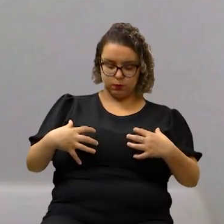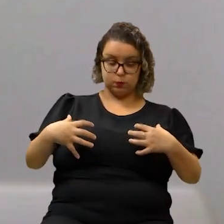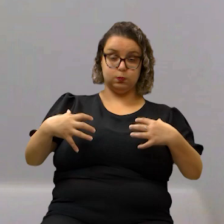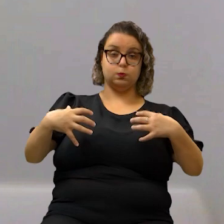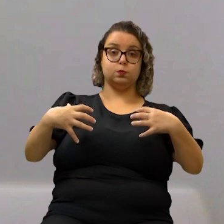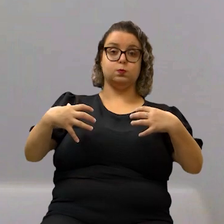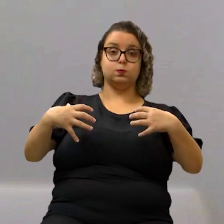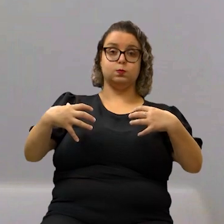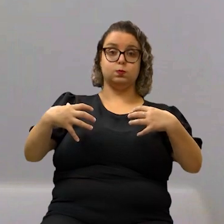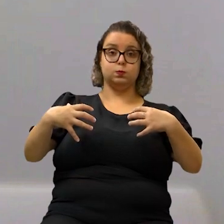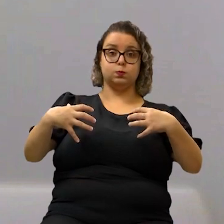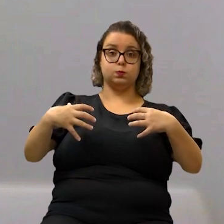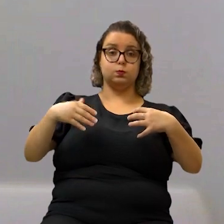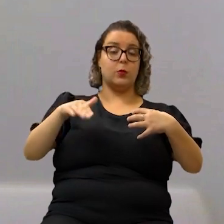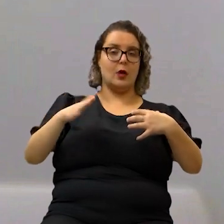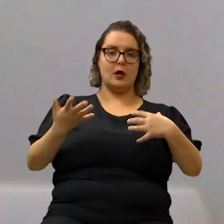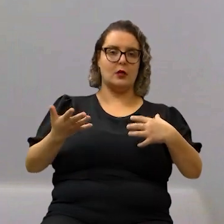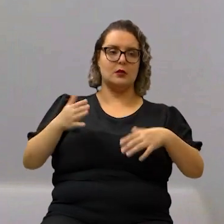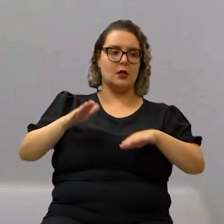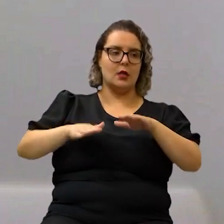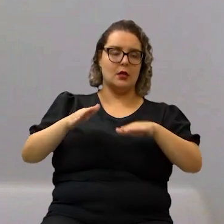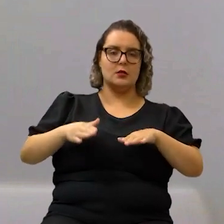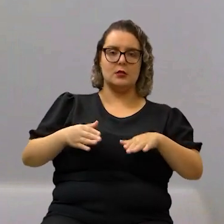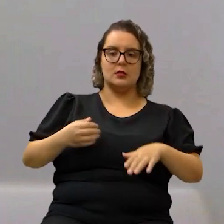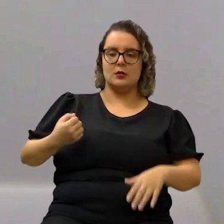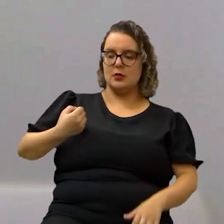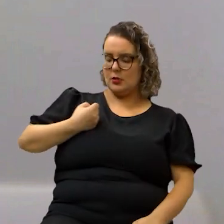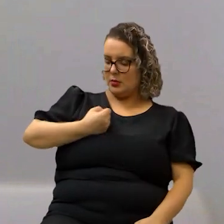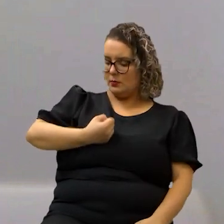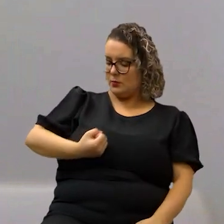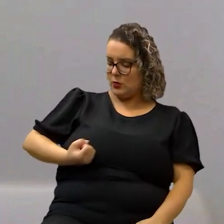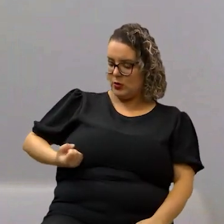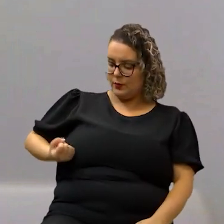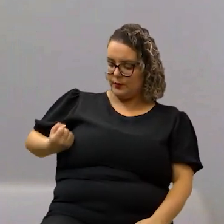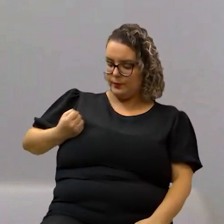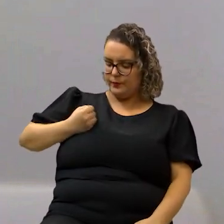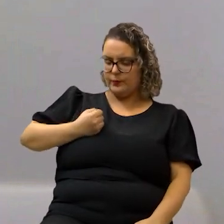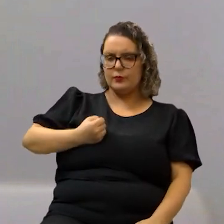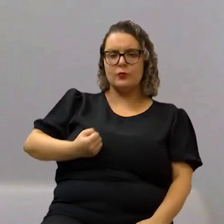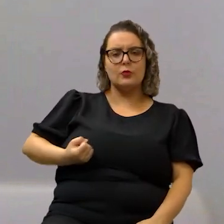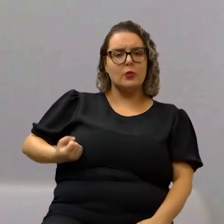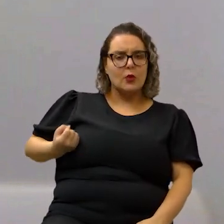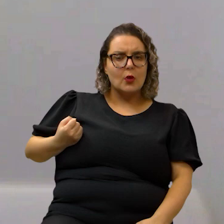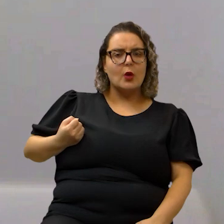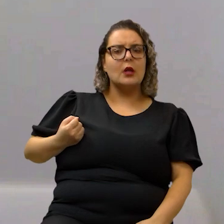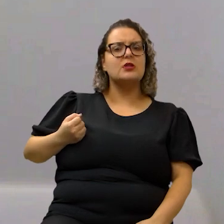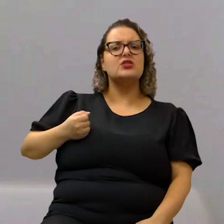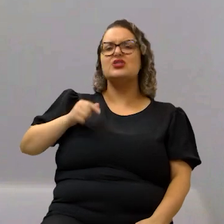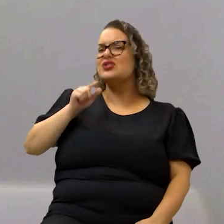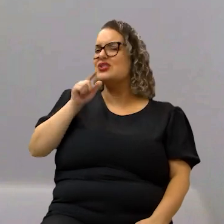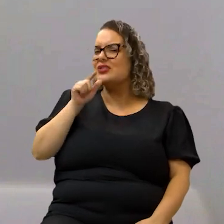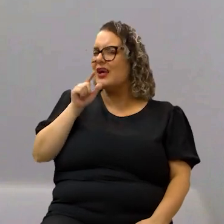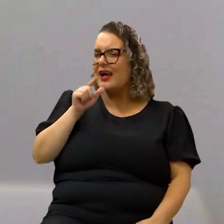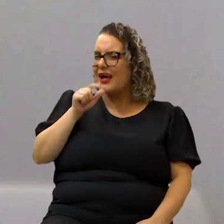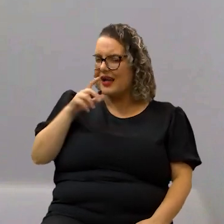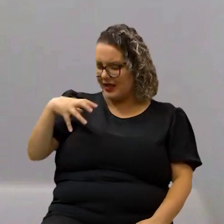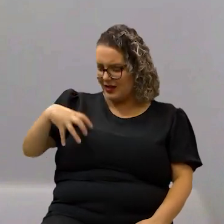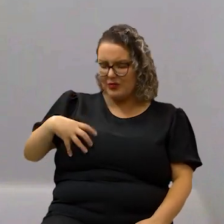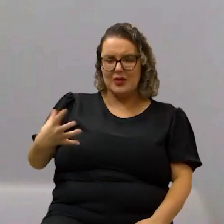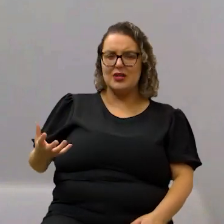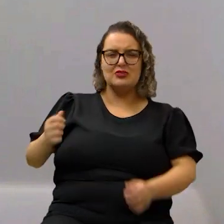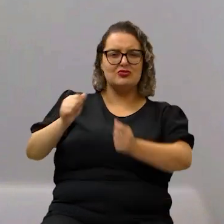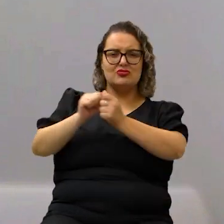de volume, ou quando ela vai, de repente, fazer um ultrassom da mama e percebe grande quantidade de líquido,